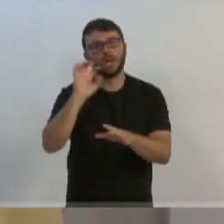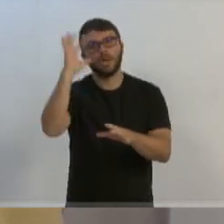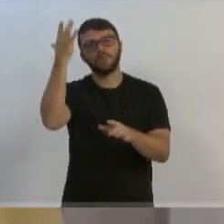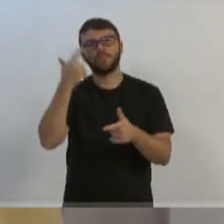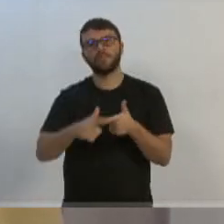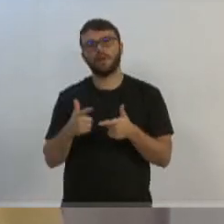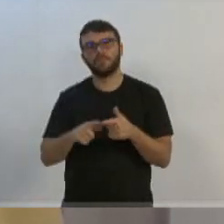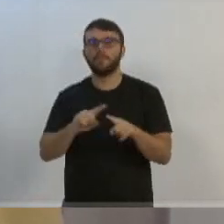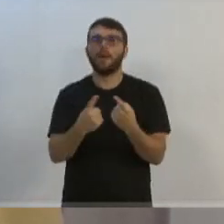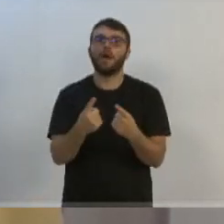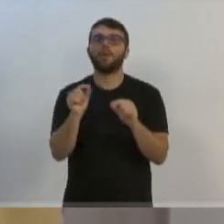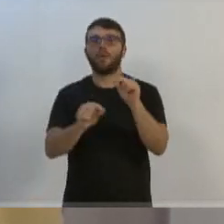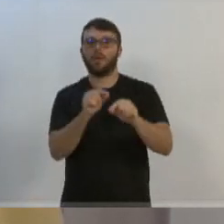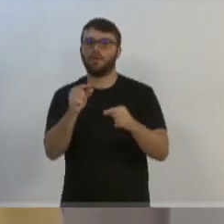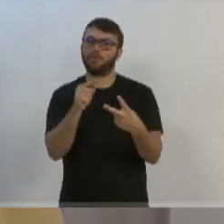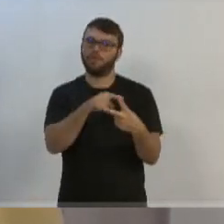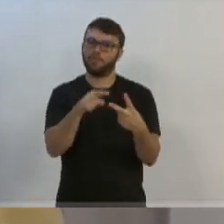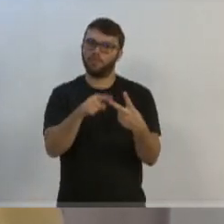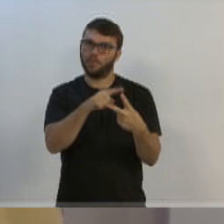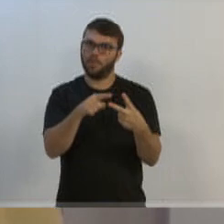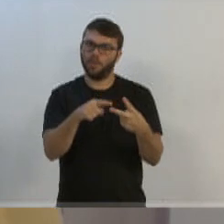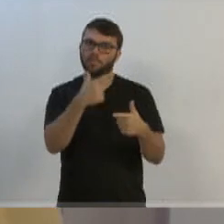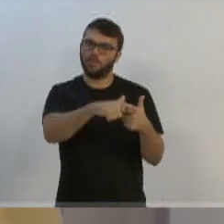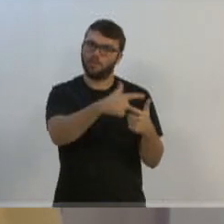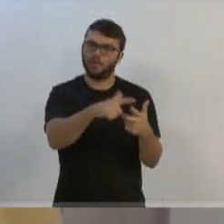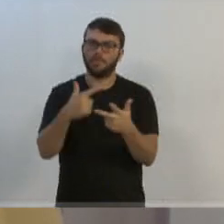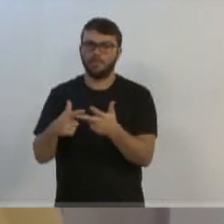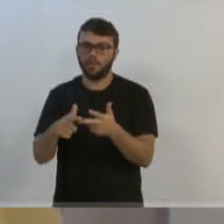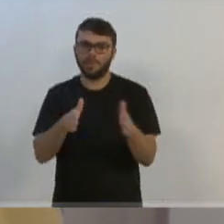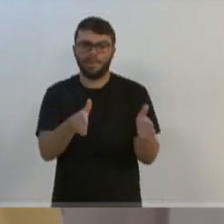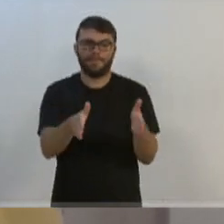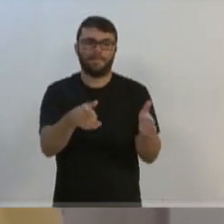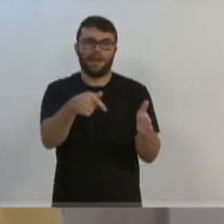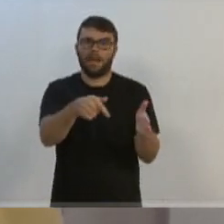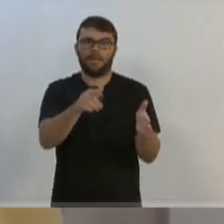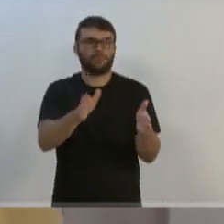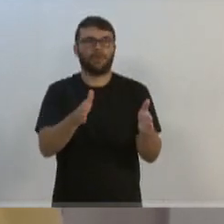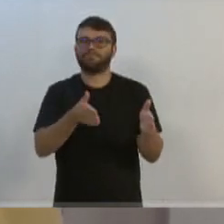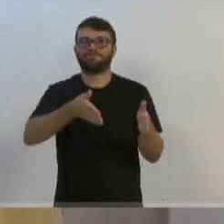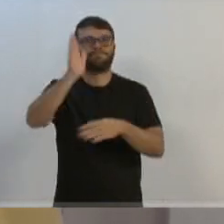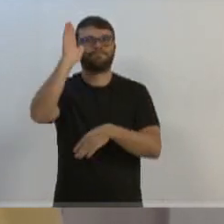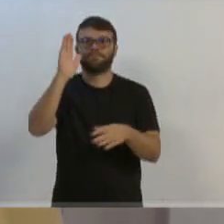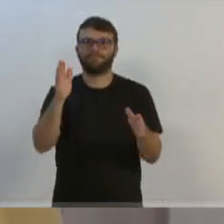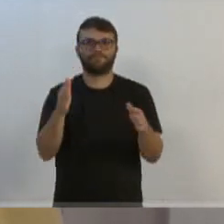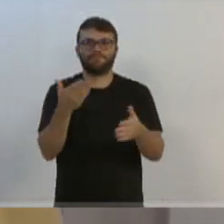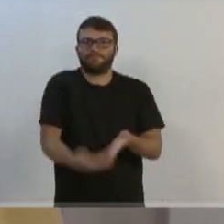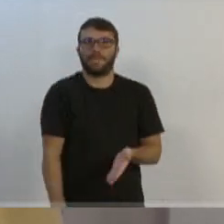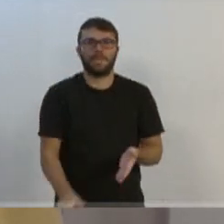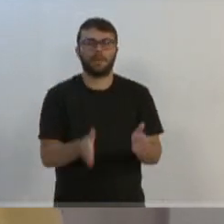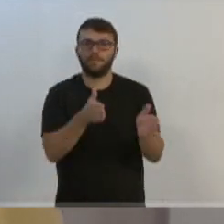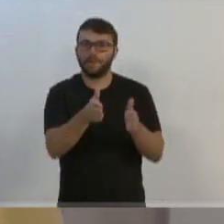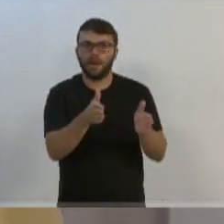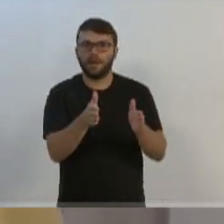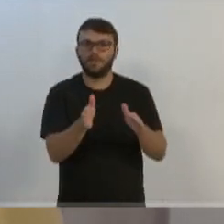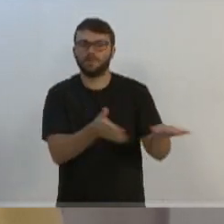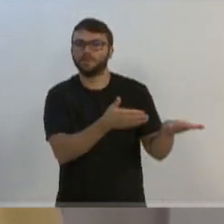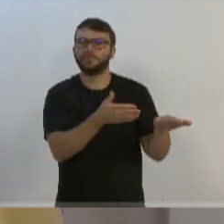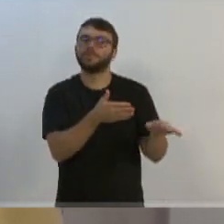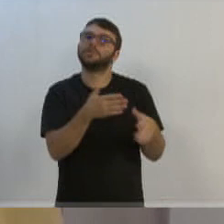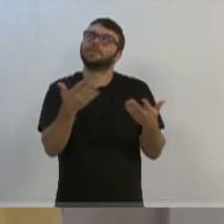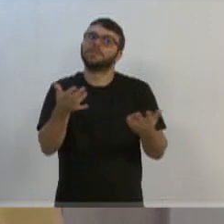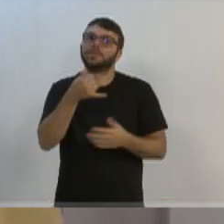Agora, temos 2 grandes problemas para serem resolvidos. O prazo já extrapolou o prazo, nós não conseguimos retirar de pauta,